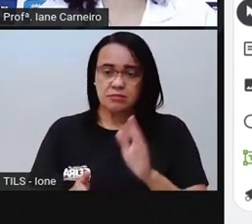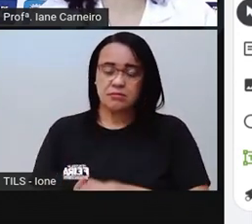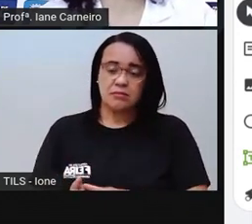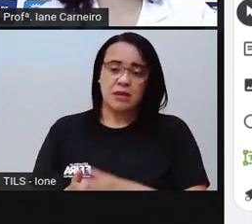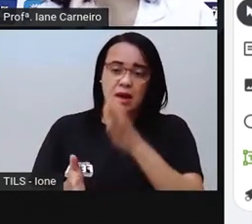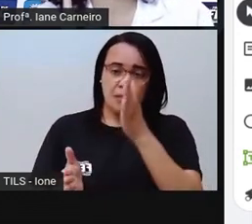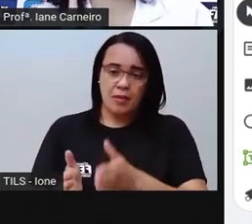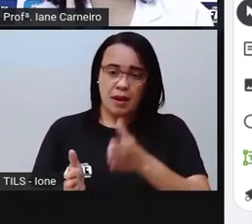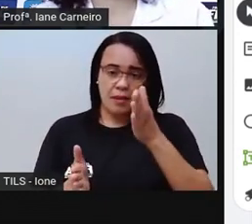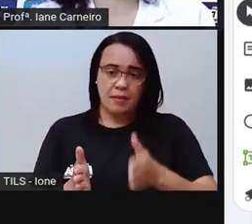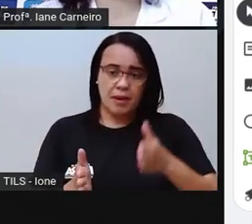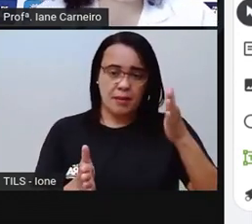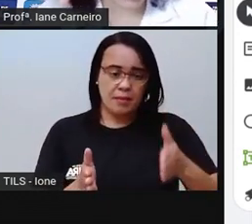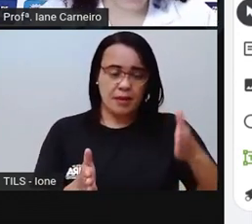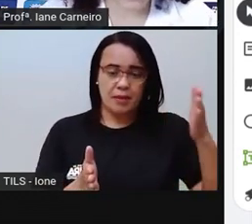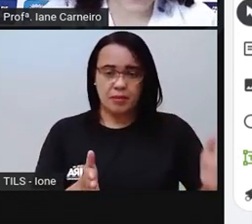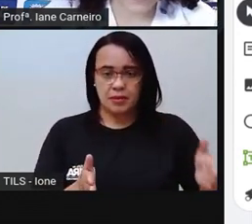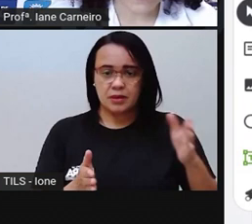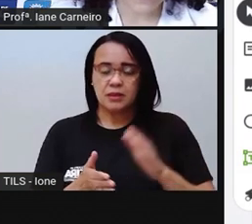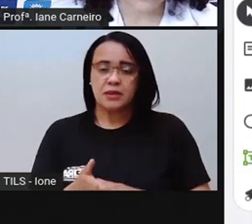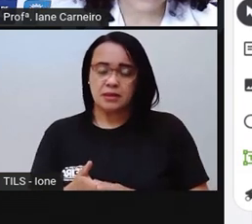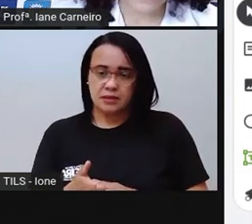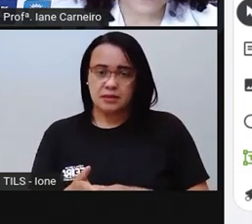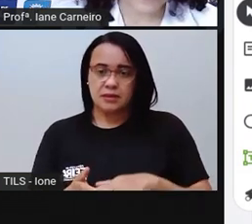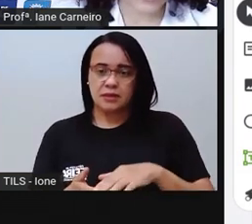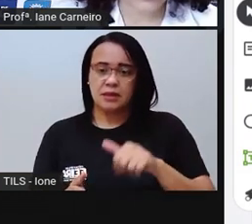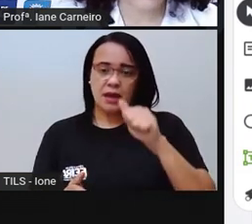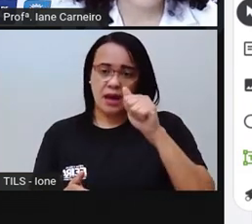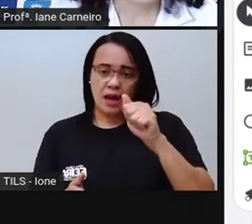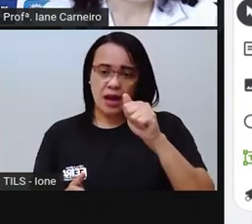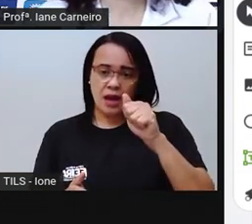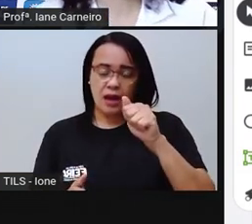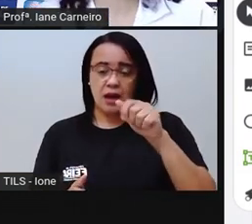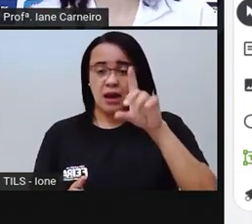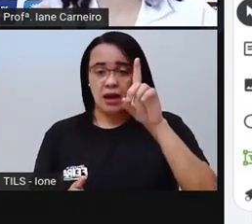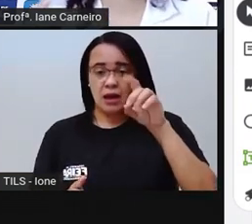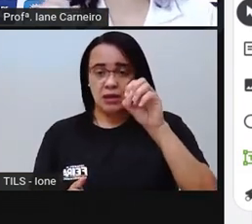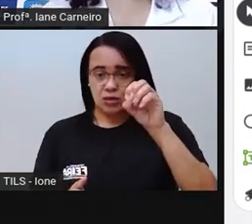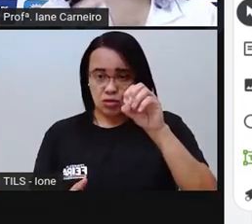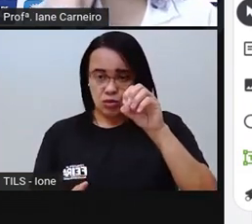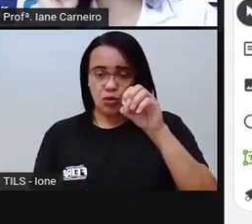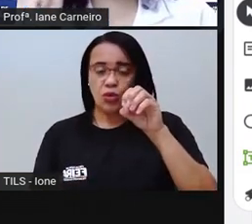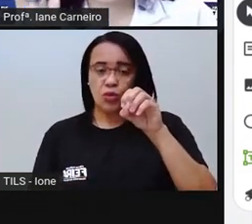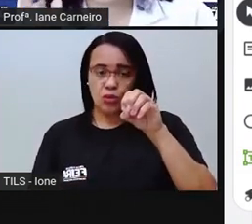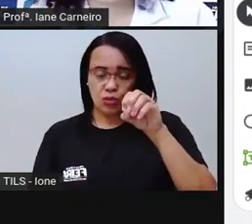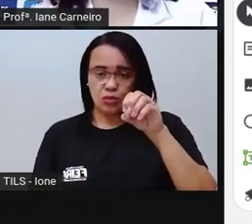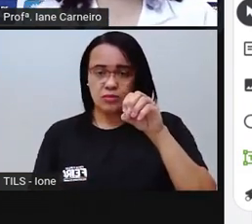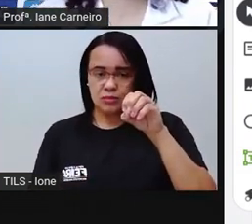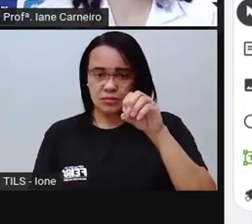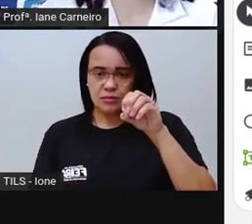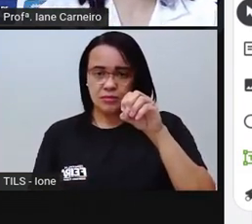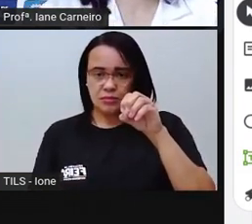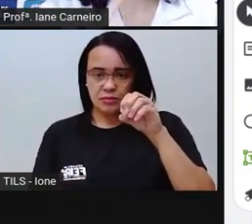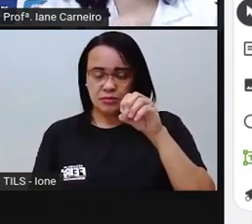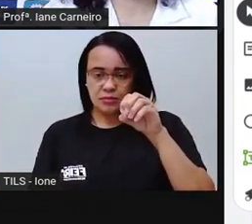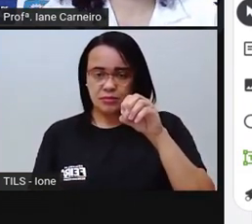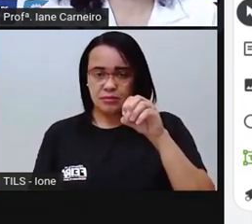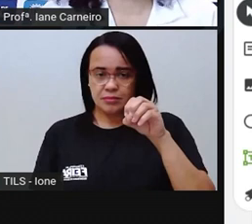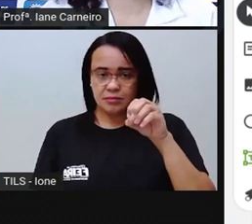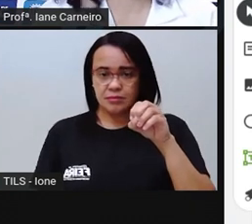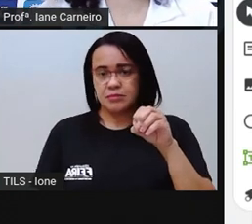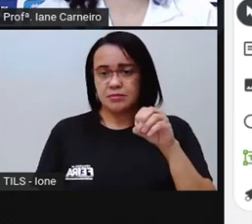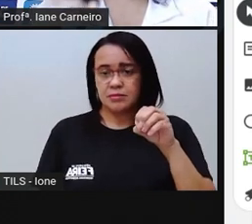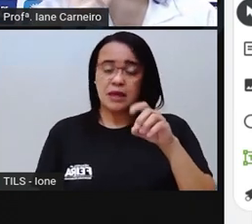depois do A, a gente fala o quê? Dó, né? A, dó. Eu não escrevo a sílaba dó apenas com a letra